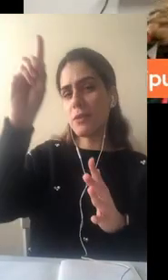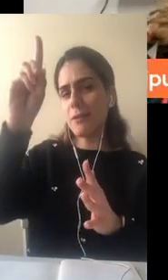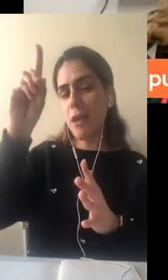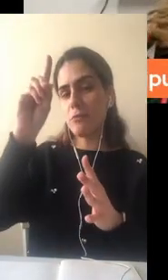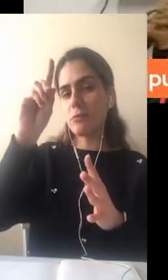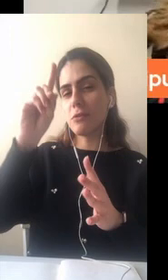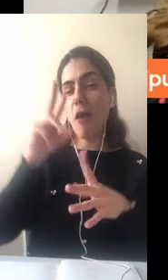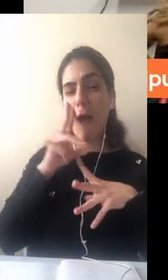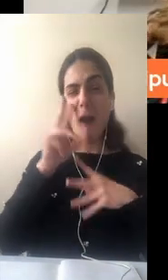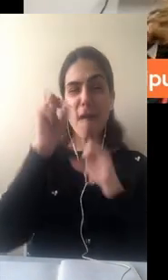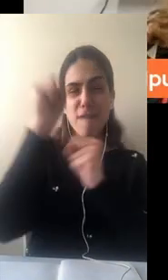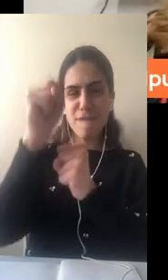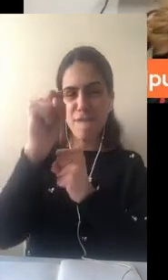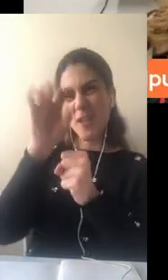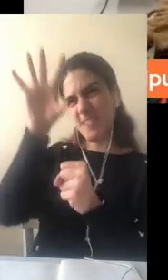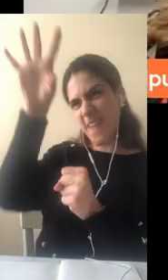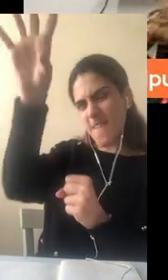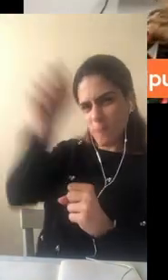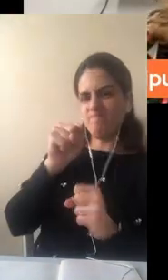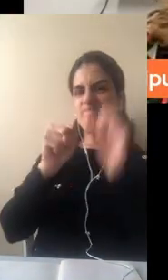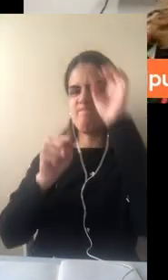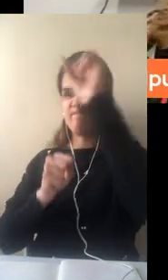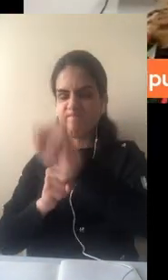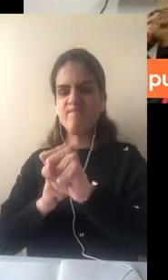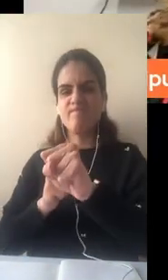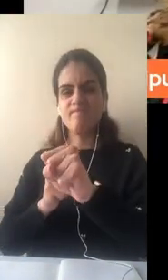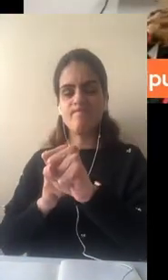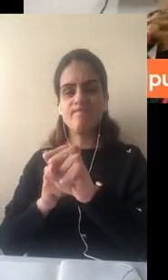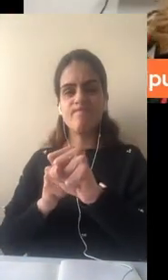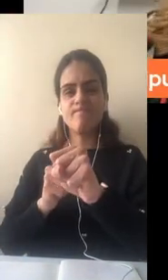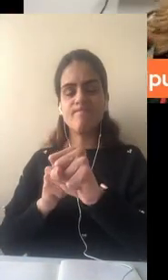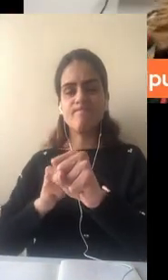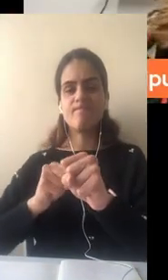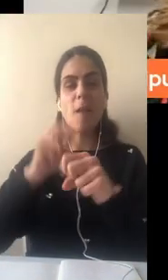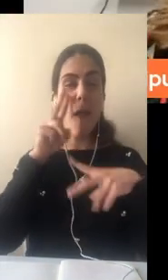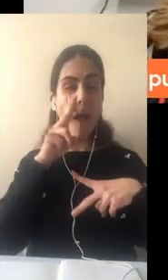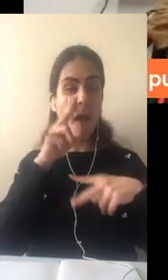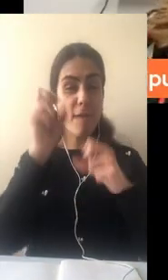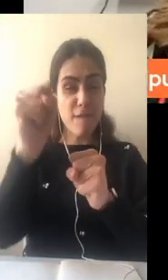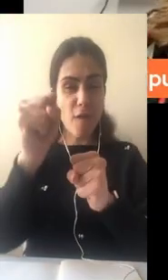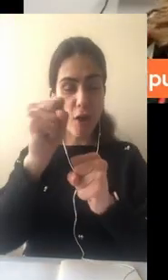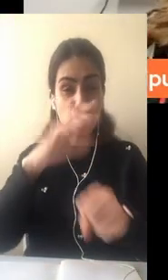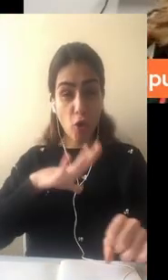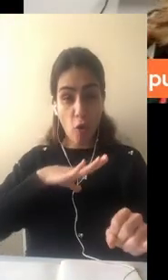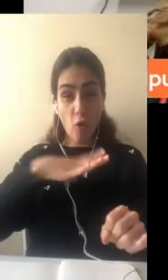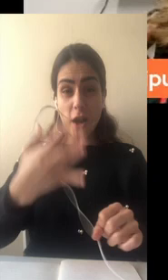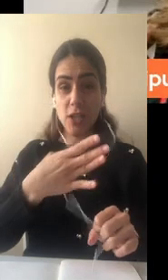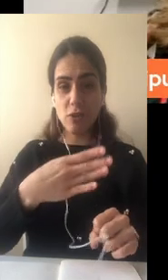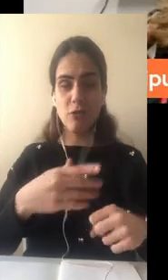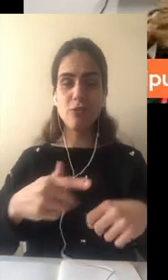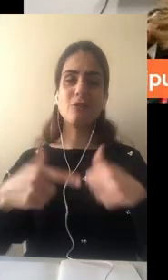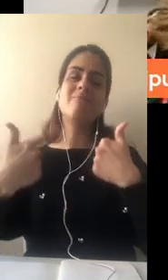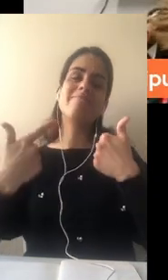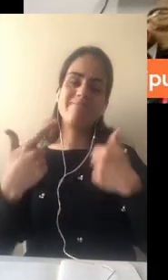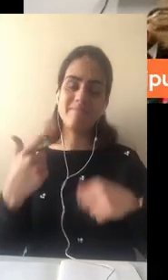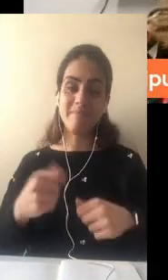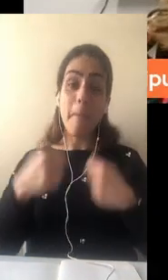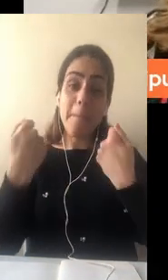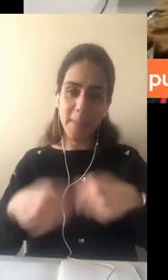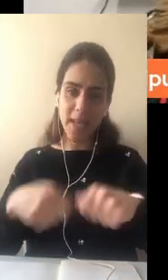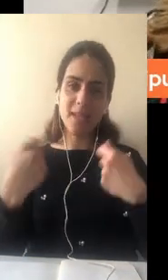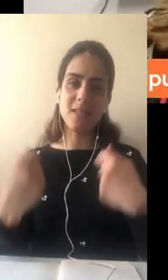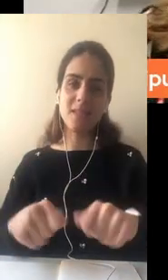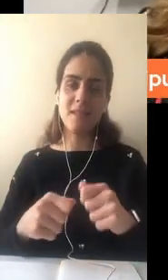à força. Seja forte, corajoso, defenda os seus valores com convicção. Amém. A